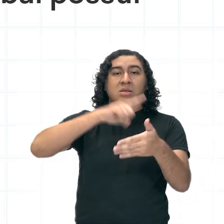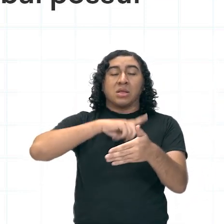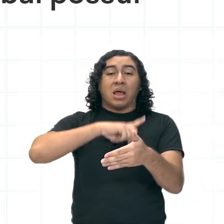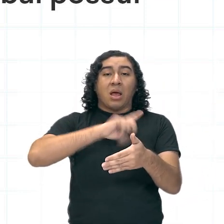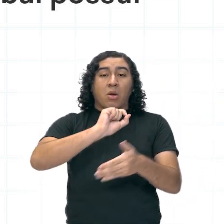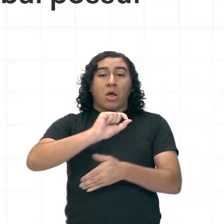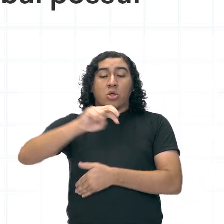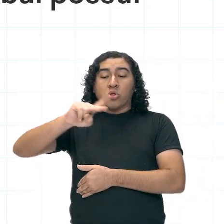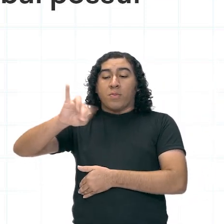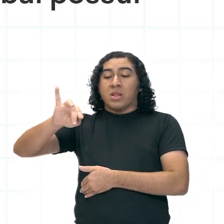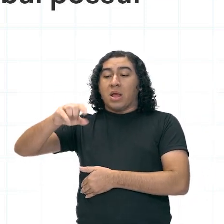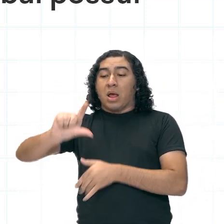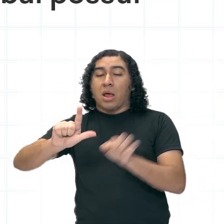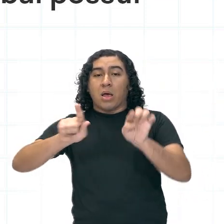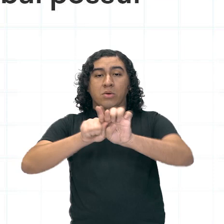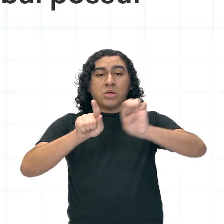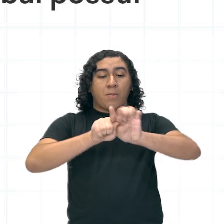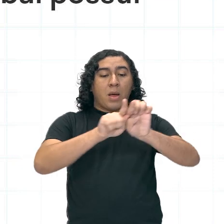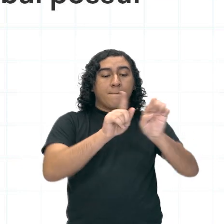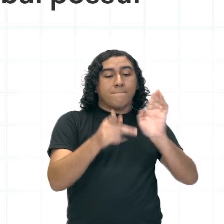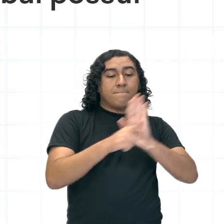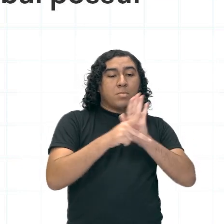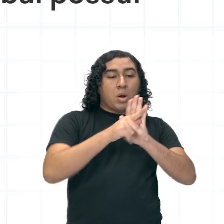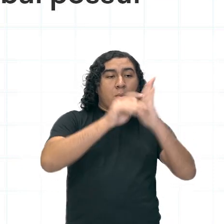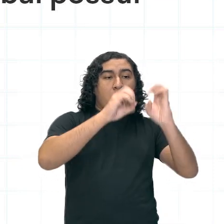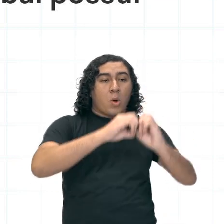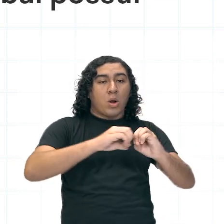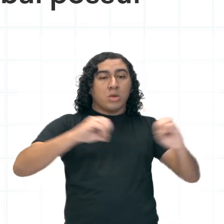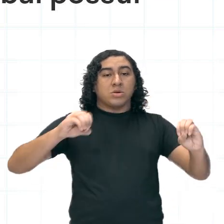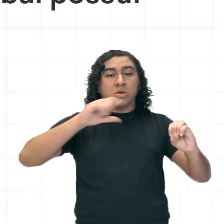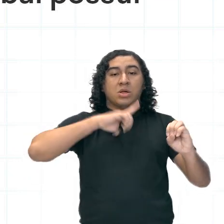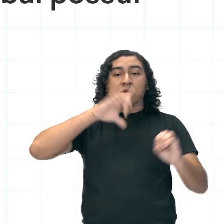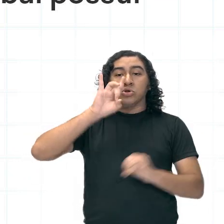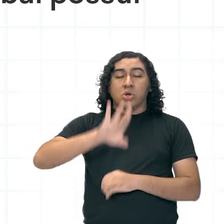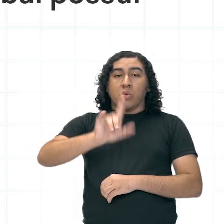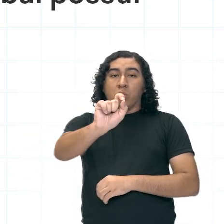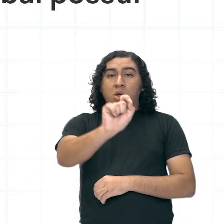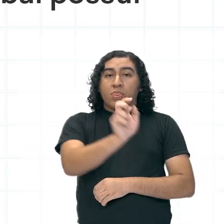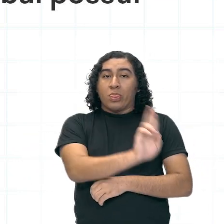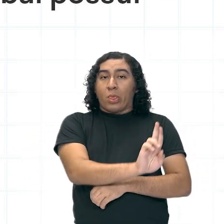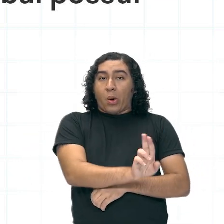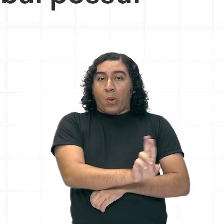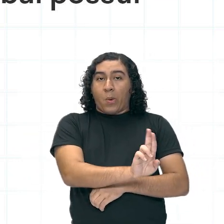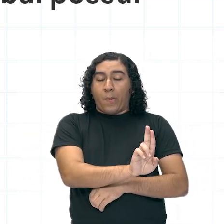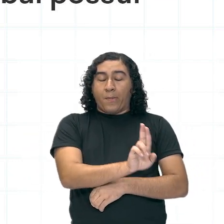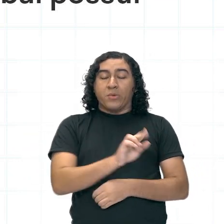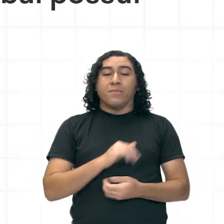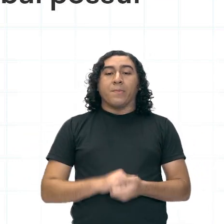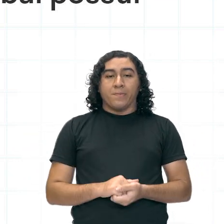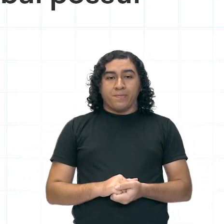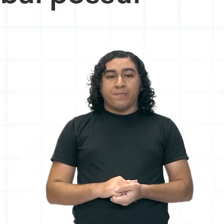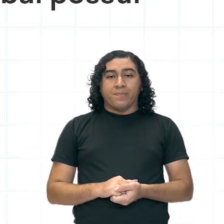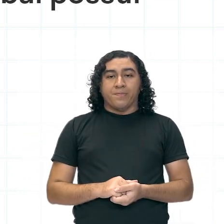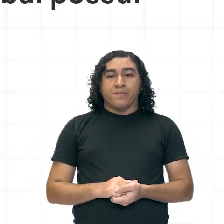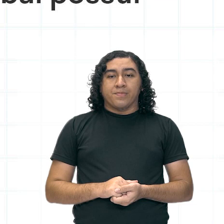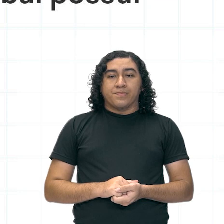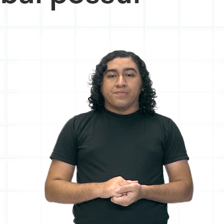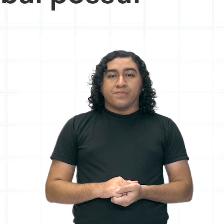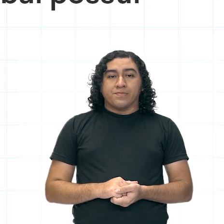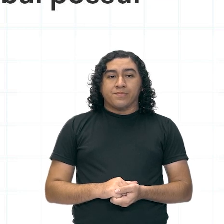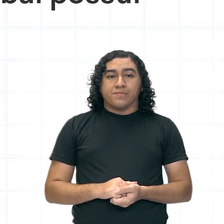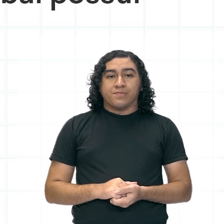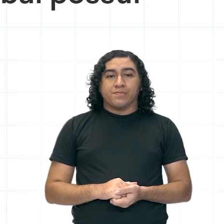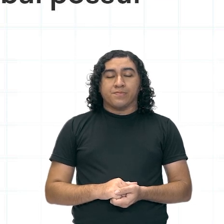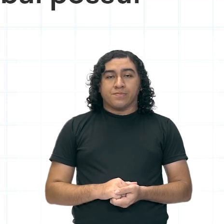nominal, enunciado, a parte da oração que possui apenas nome, ok? Pelo nome, sintagma